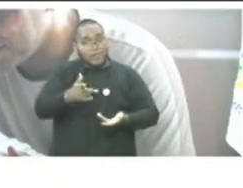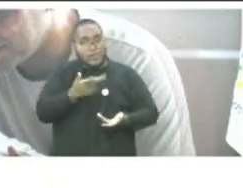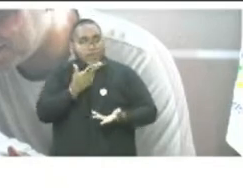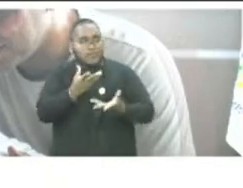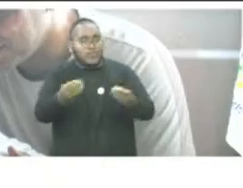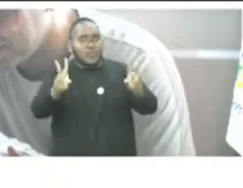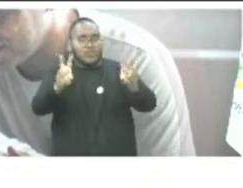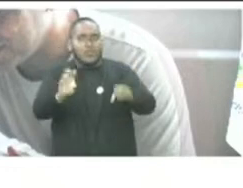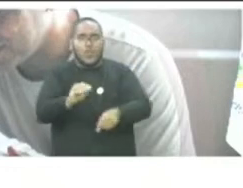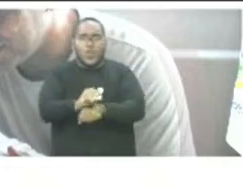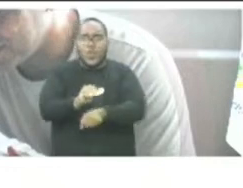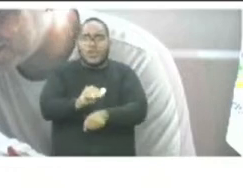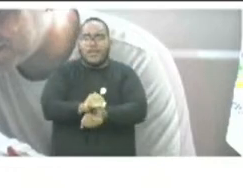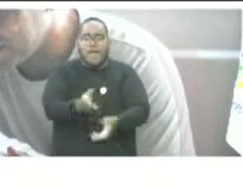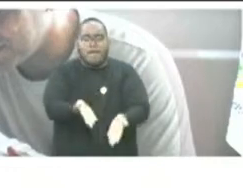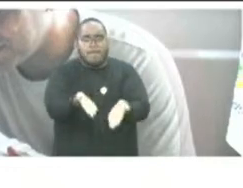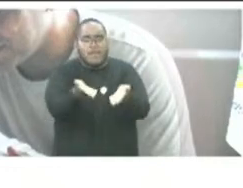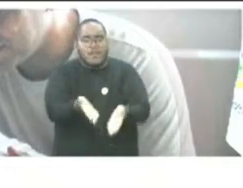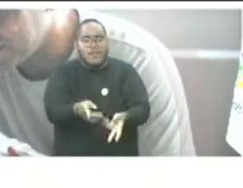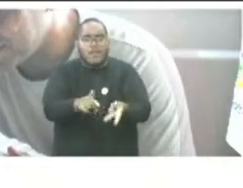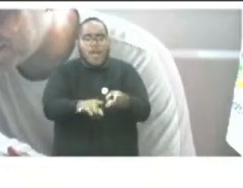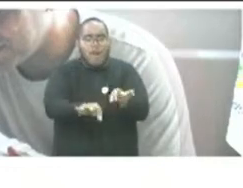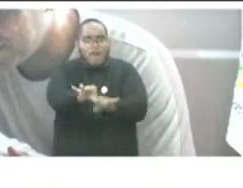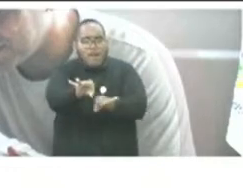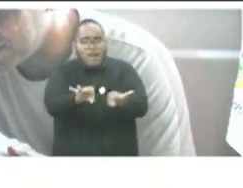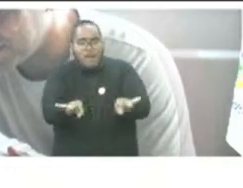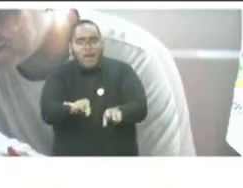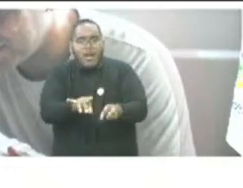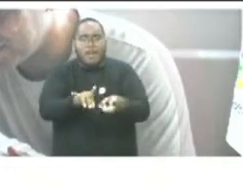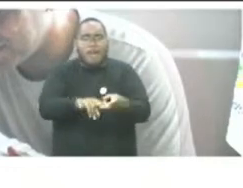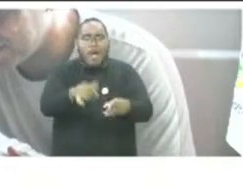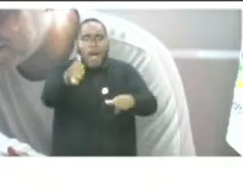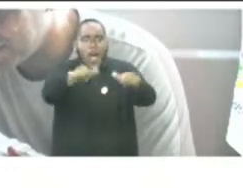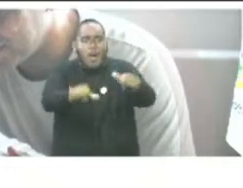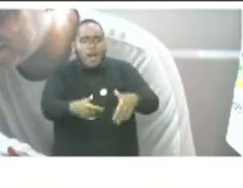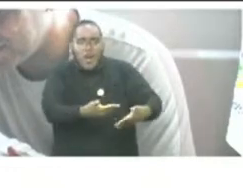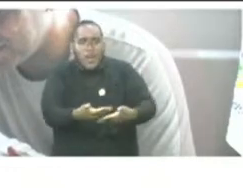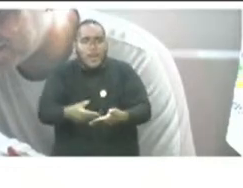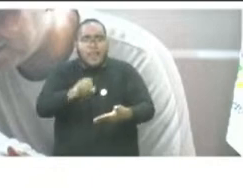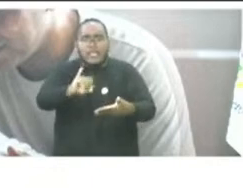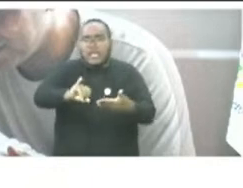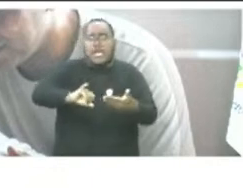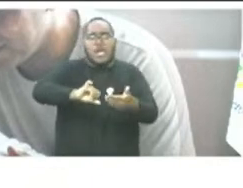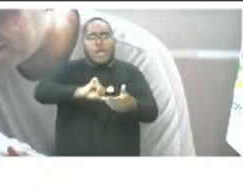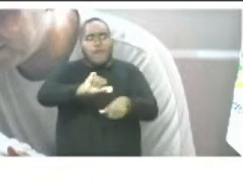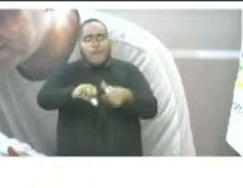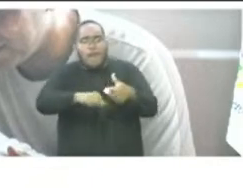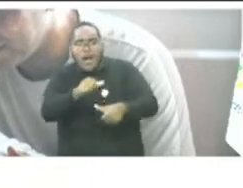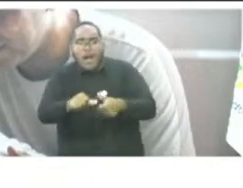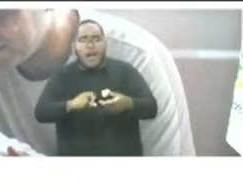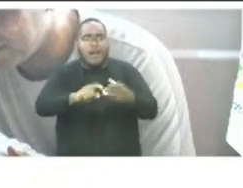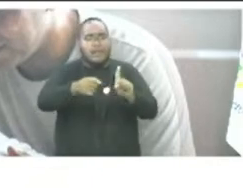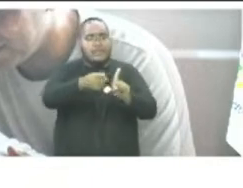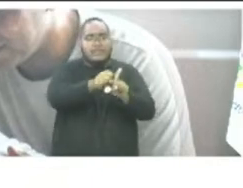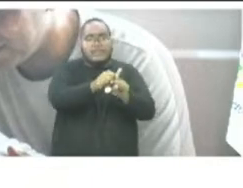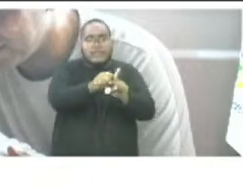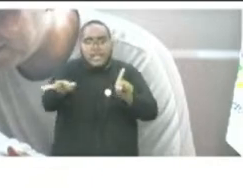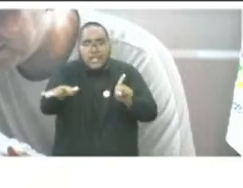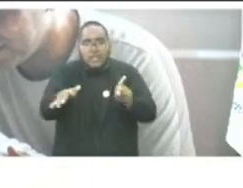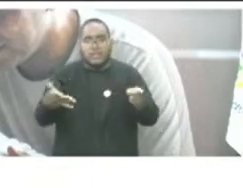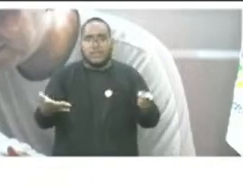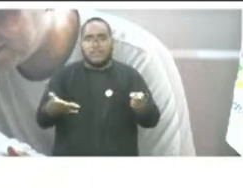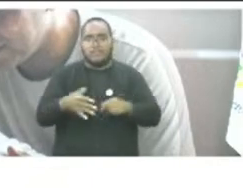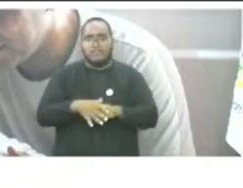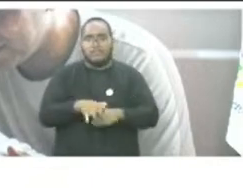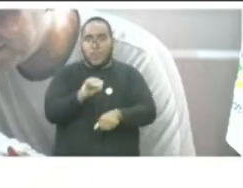de pesar, medir, avaliar o bebê, ver se tem alguma alteração, alguma síndrome. Esses cuidados podem